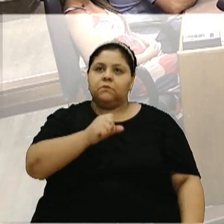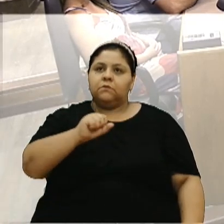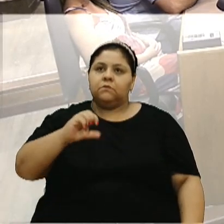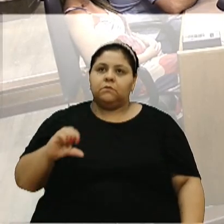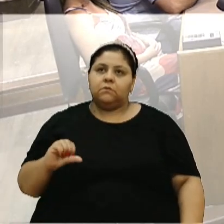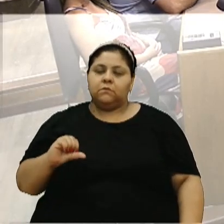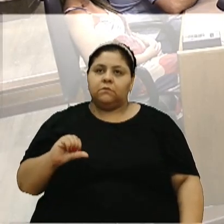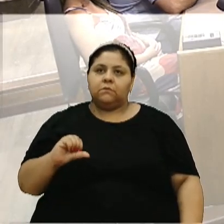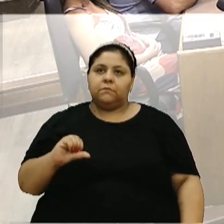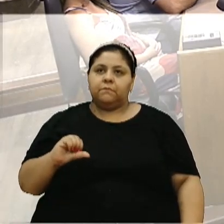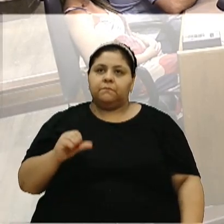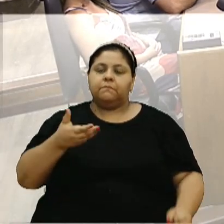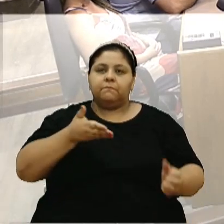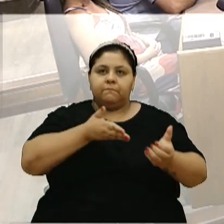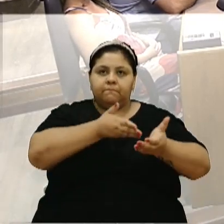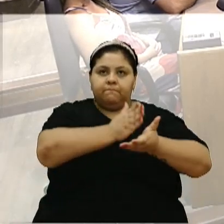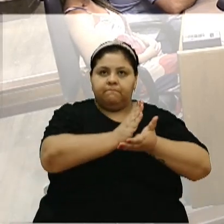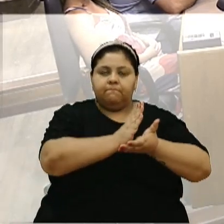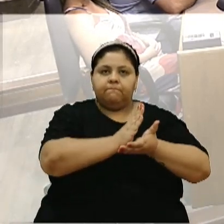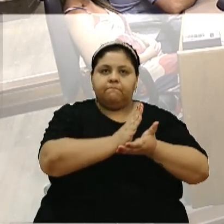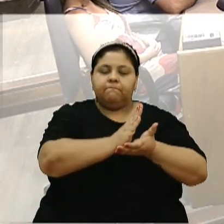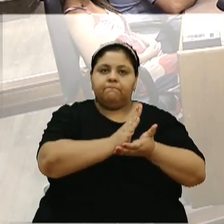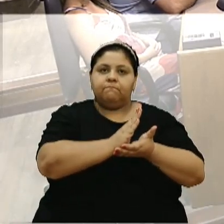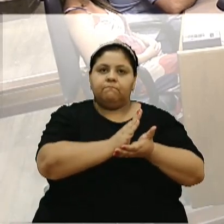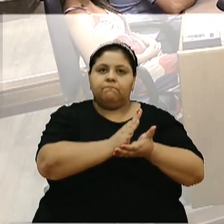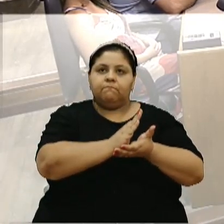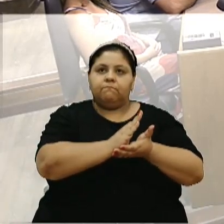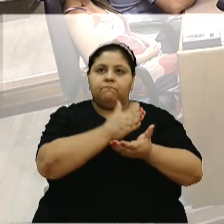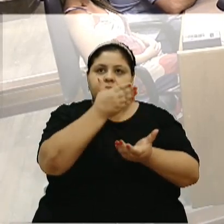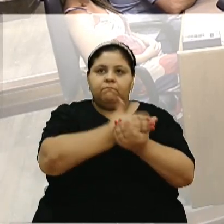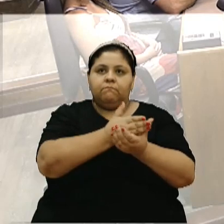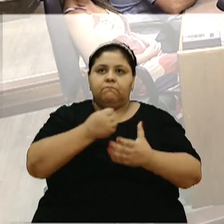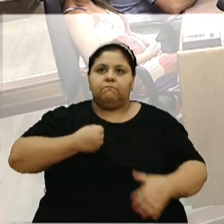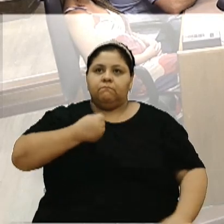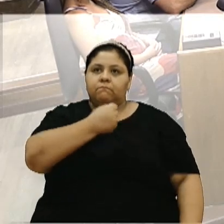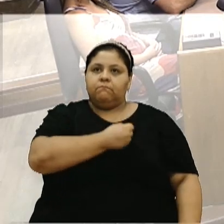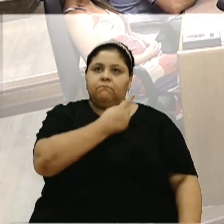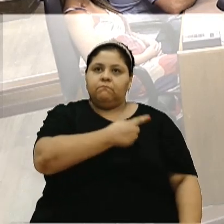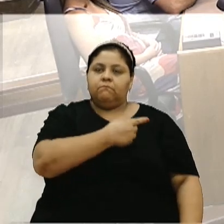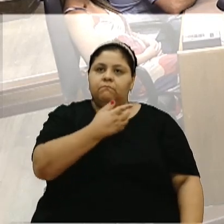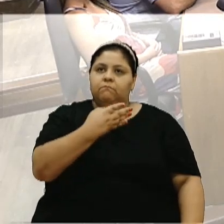389/2024, favorável. Então, pelo parecer favorável ao processo número